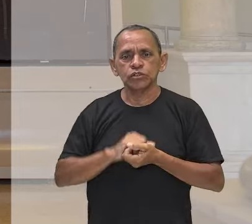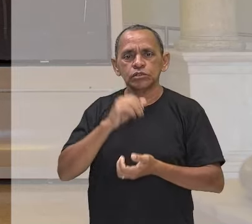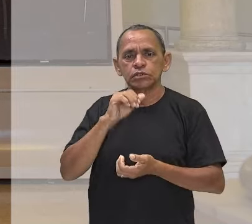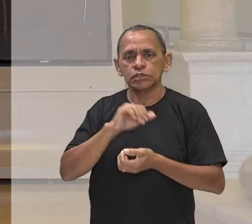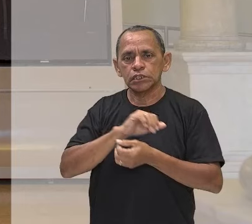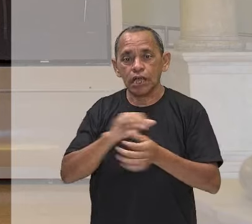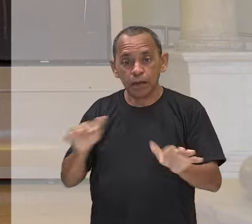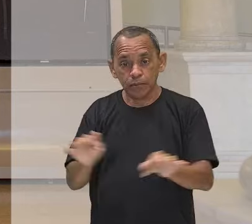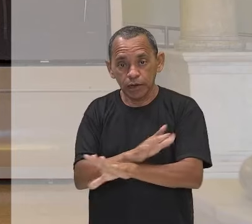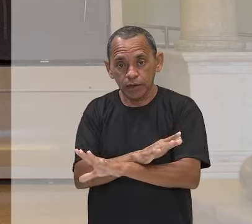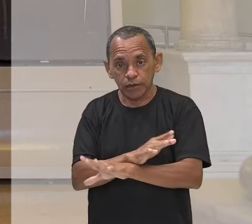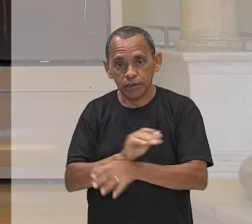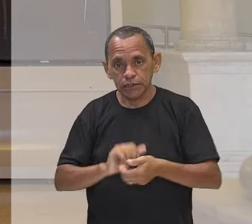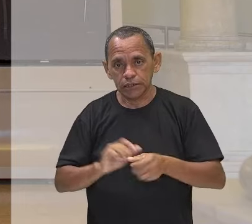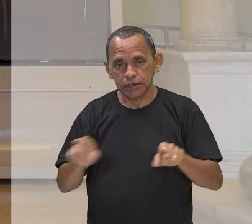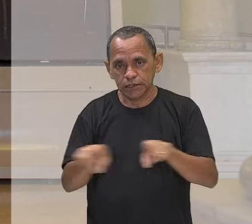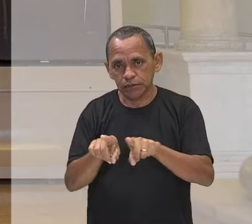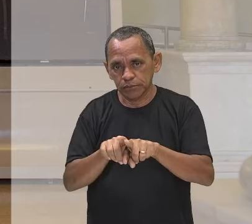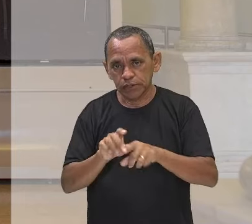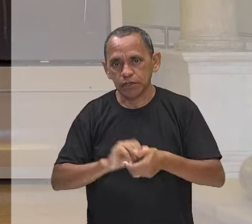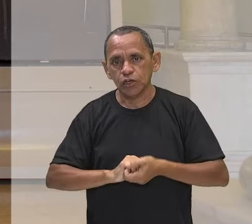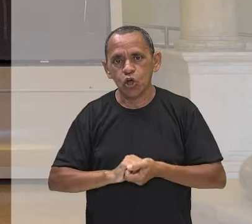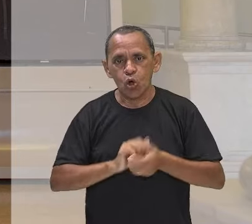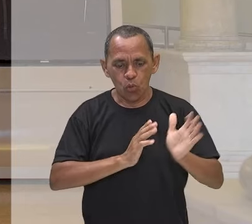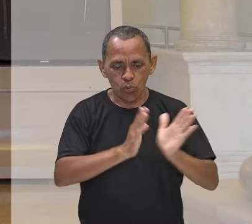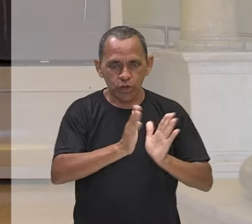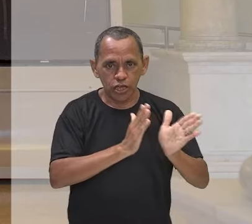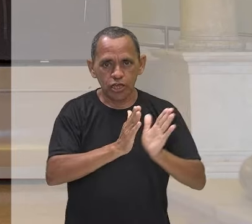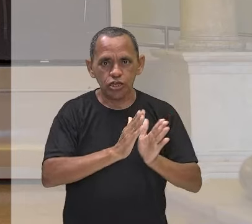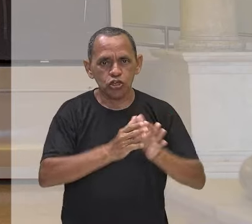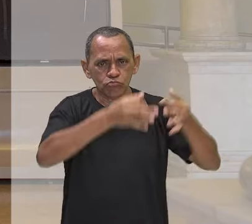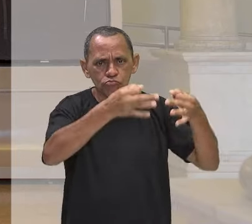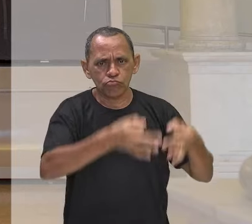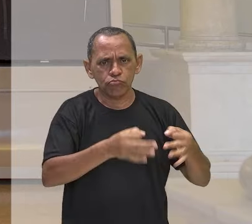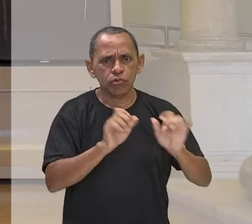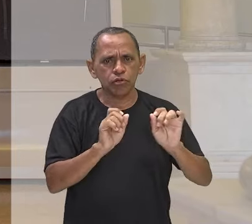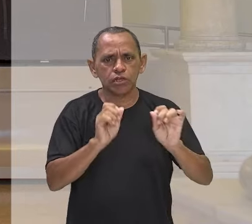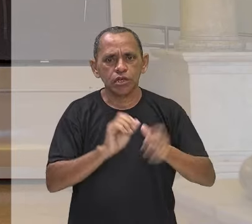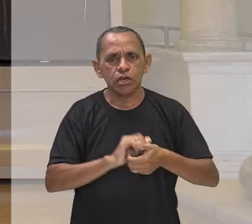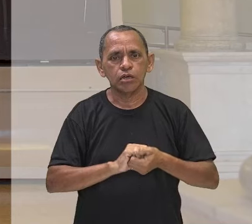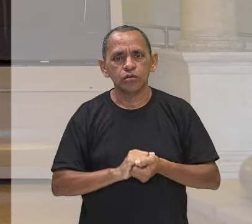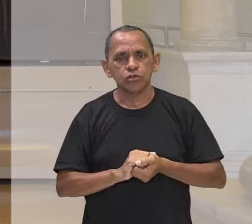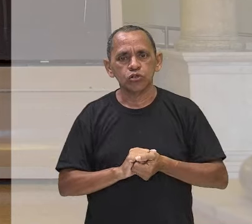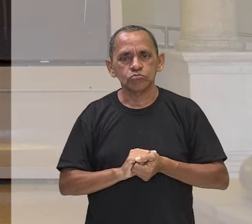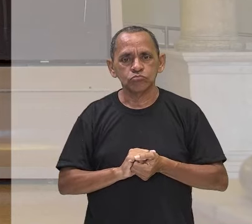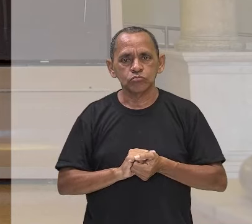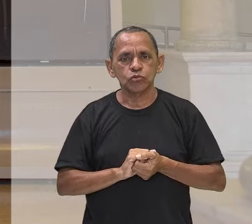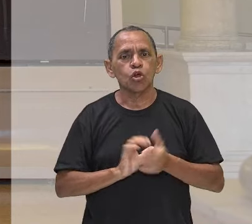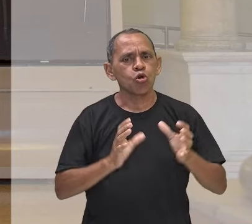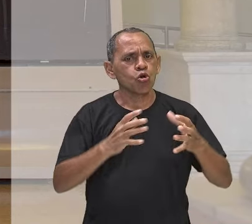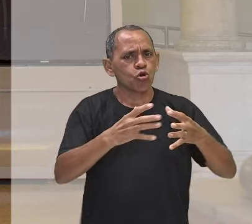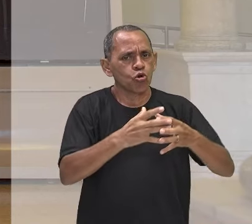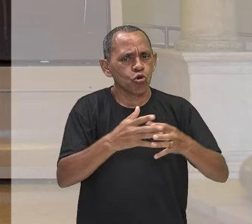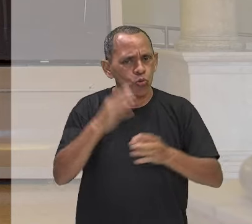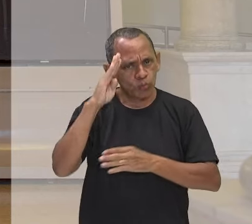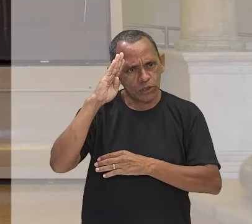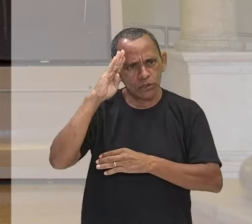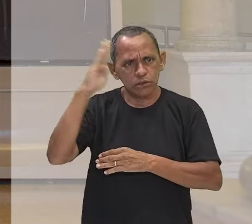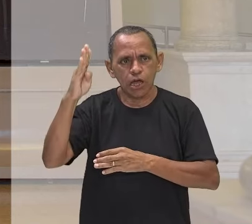turbulenta, foi o período perfeito para que elites urbanas e grupos militares